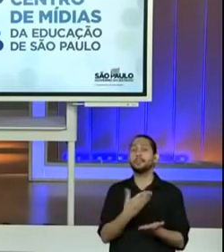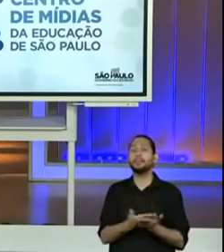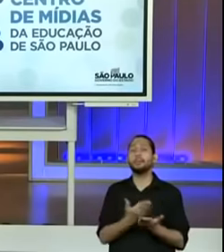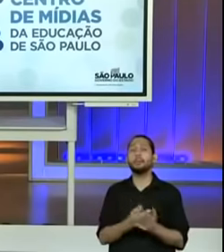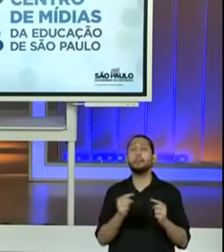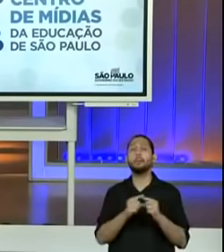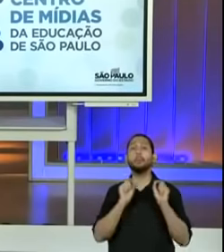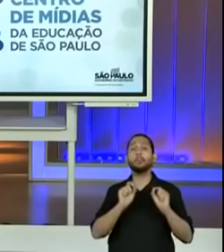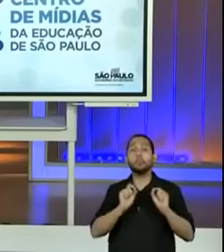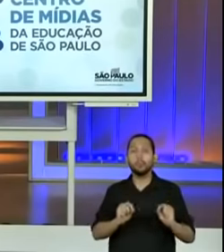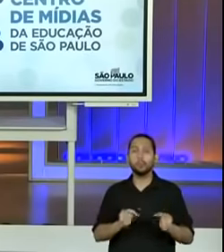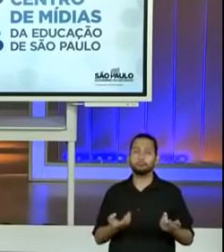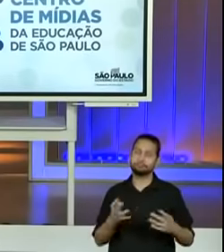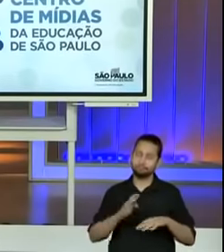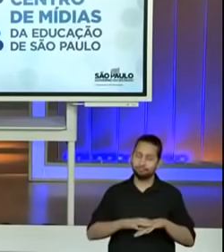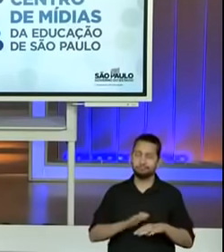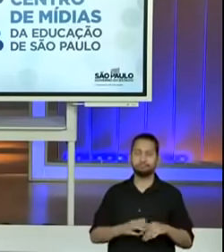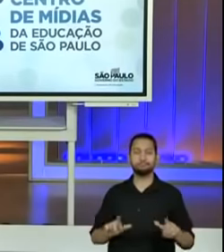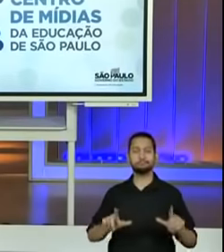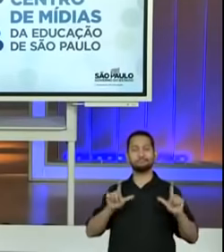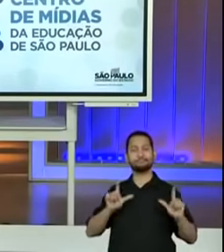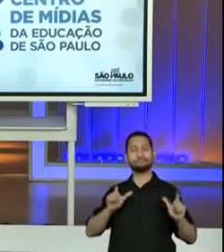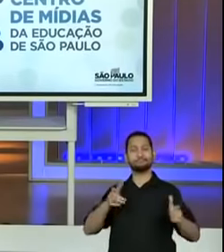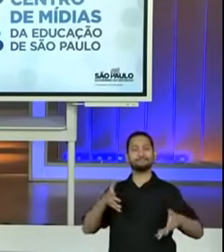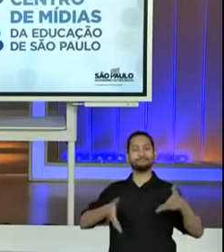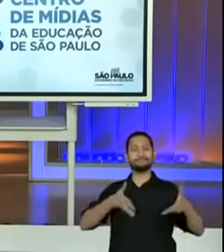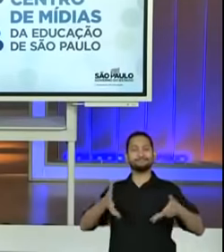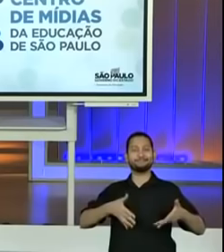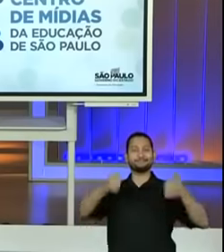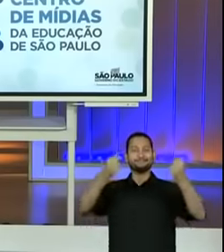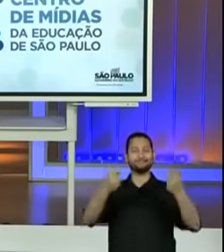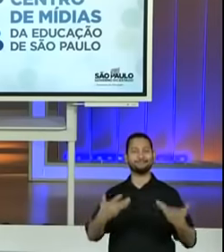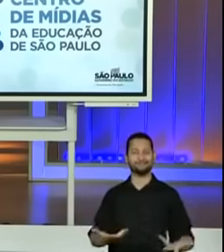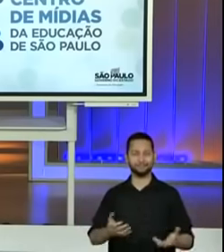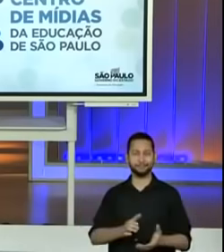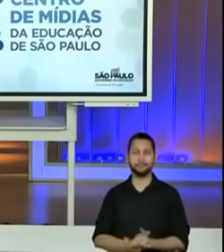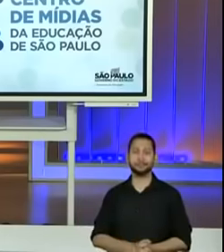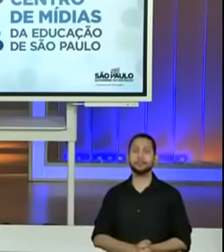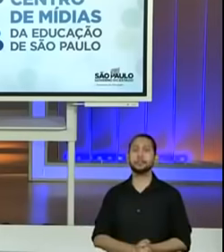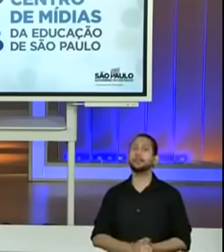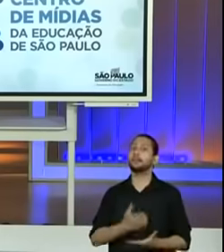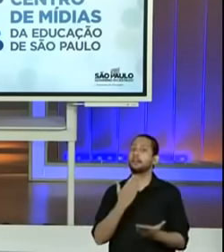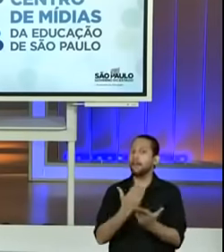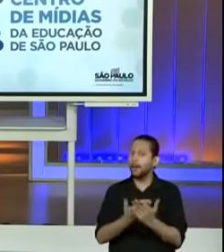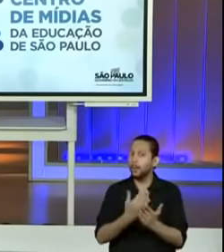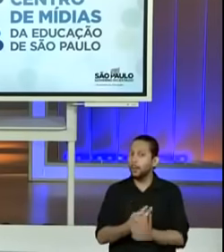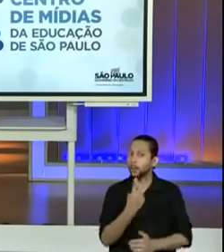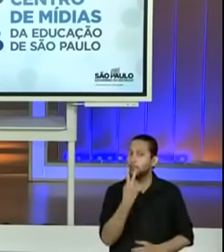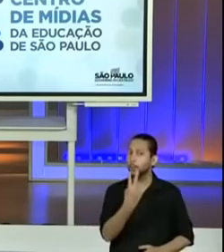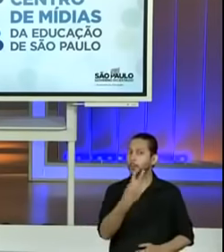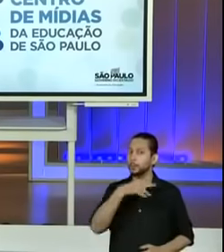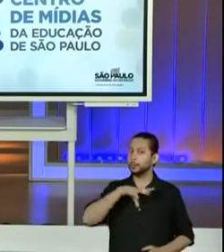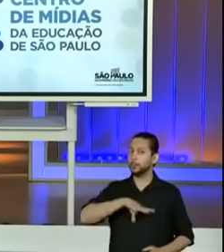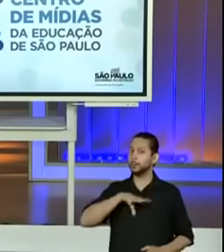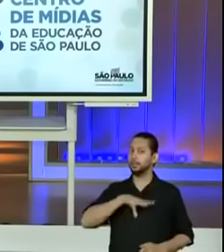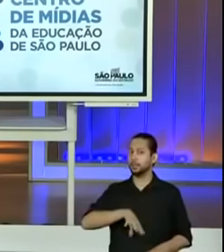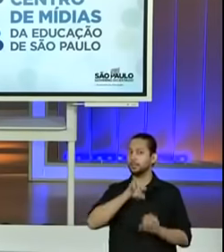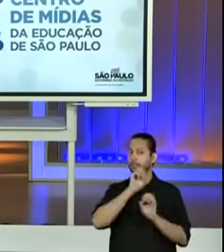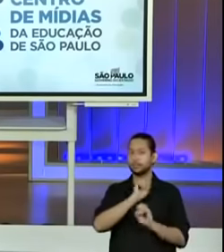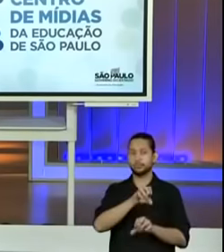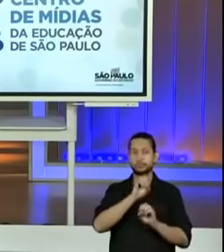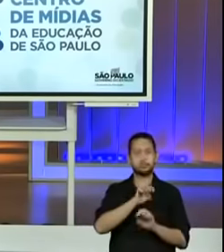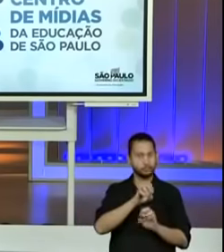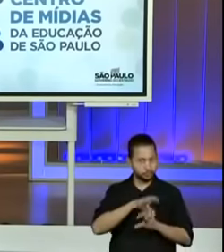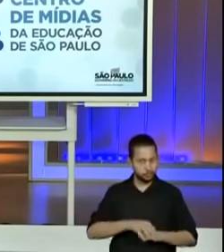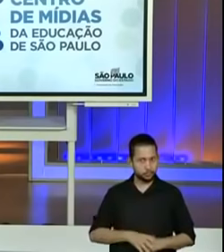mais um dia de matemática na sua telinha. Viemos de 2 aulas maravilhosas de língua portuguesa